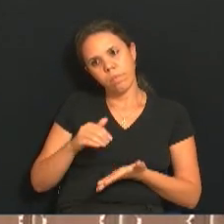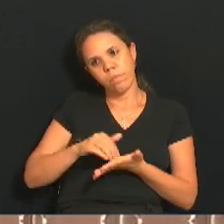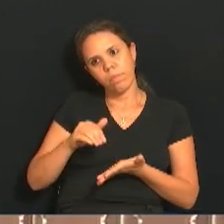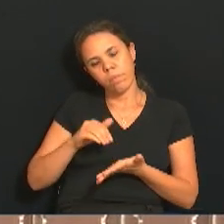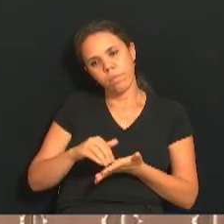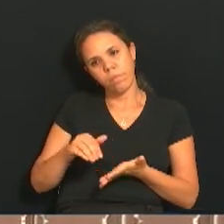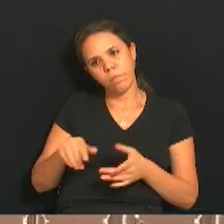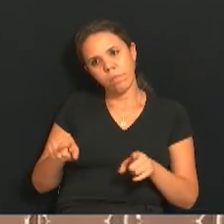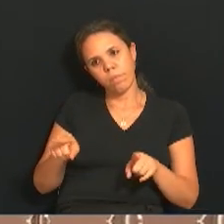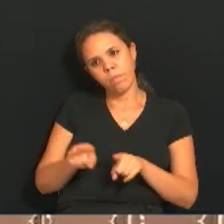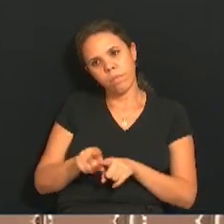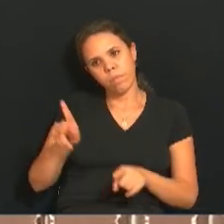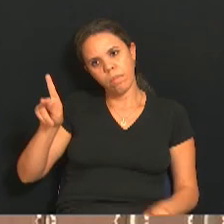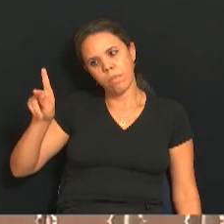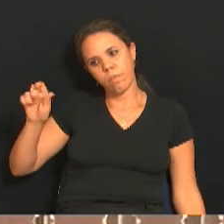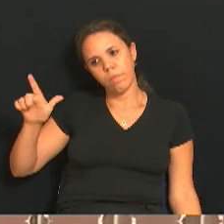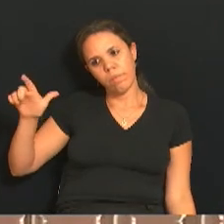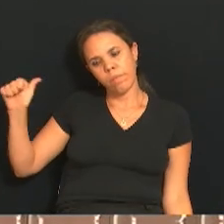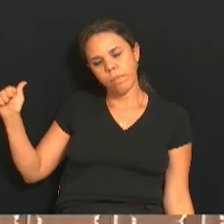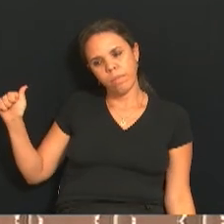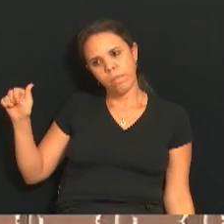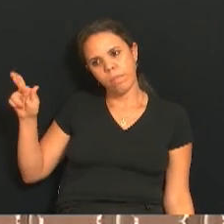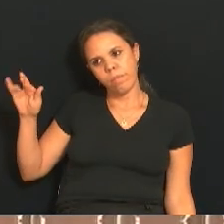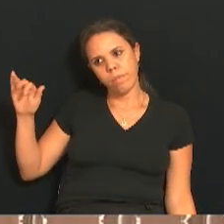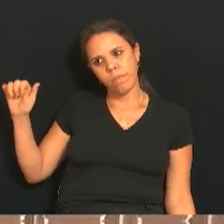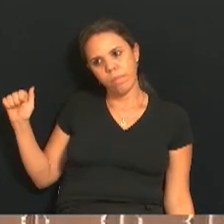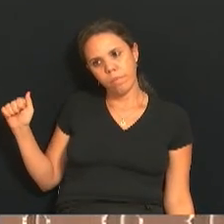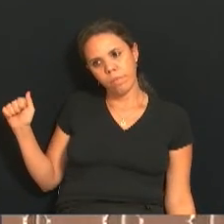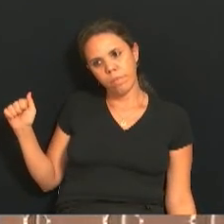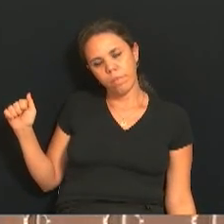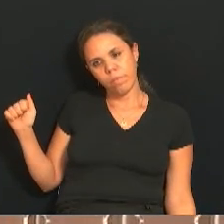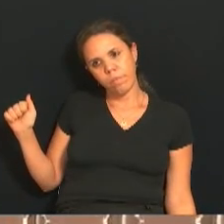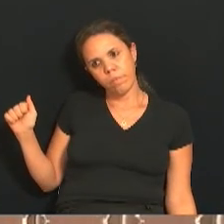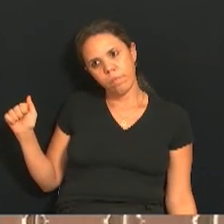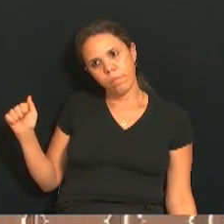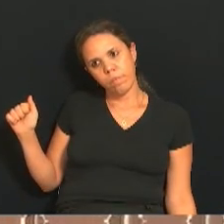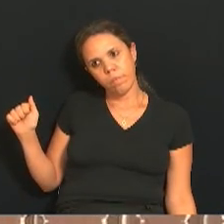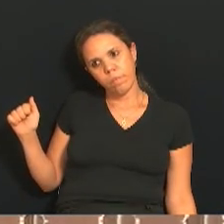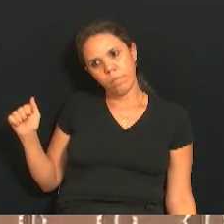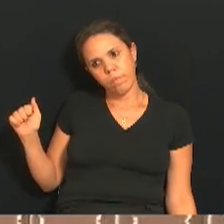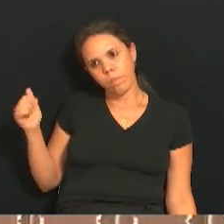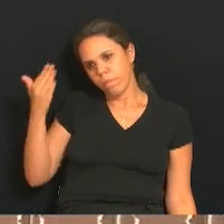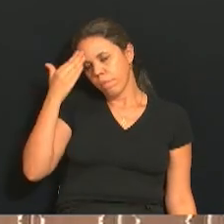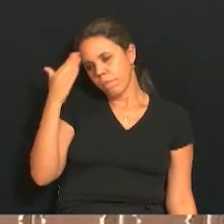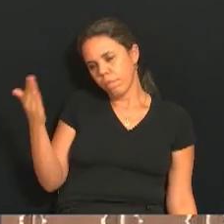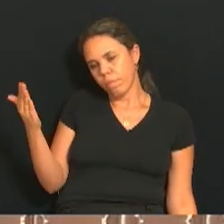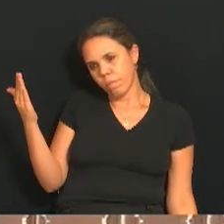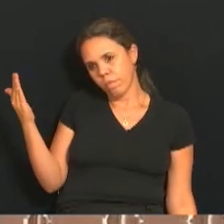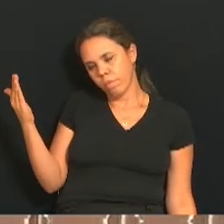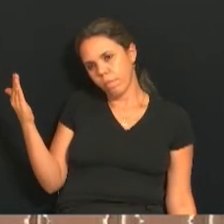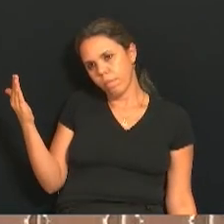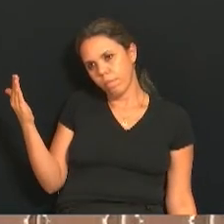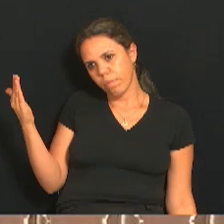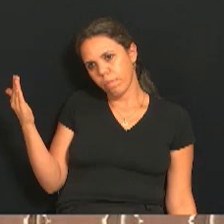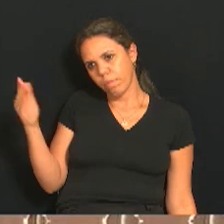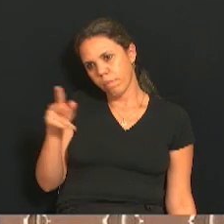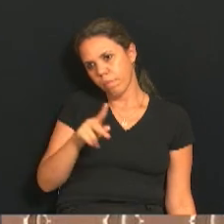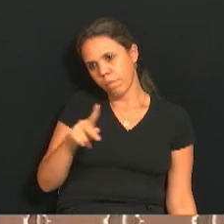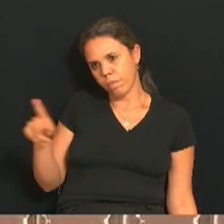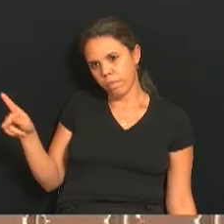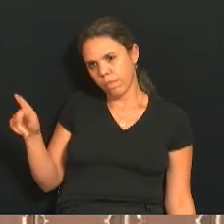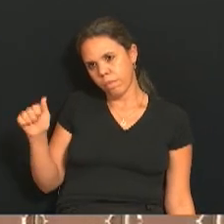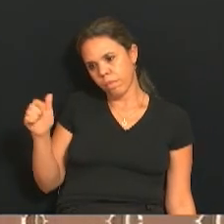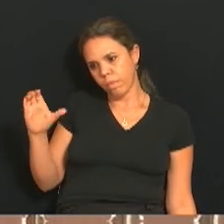também, Paula Andréia Anceloni. Também agradeço a nossa presidente da